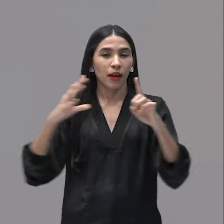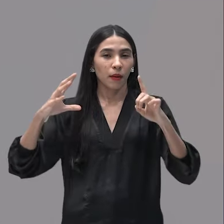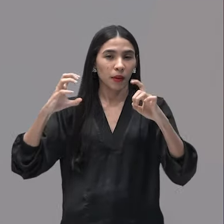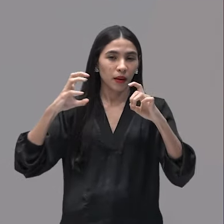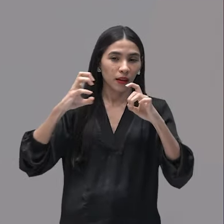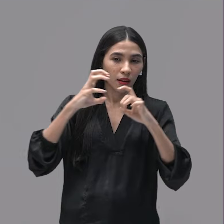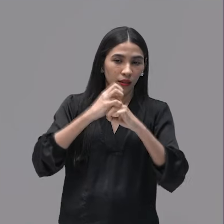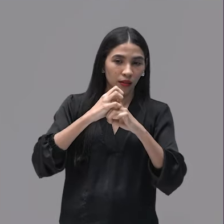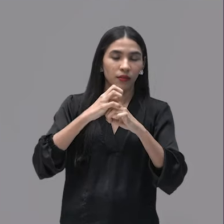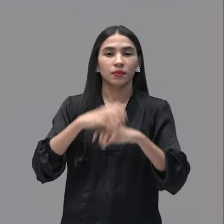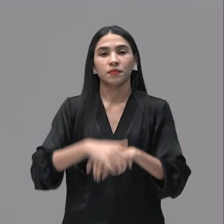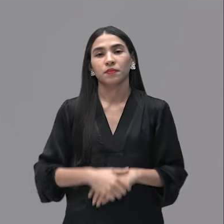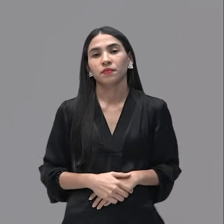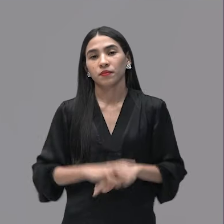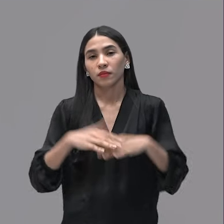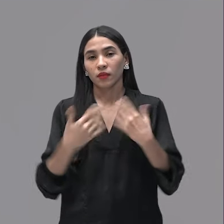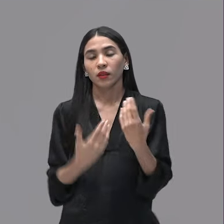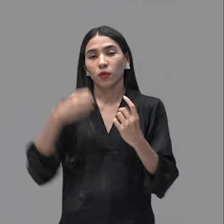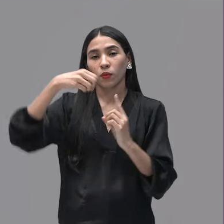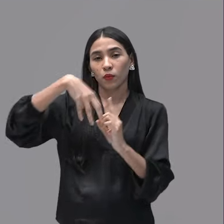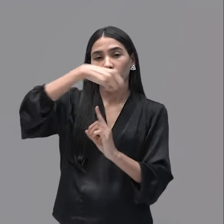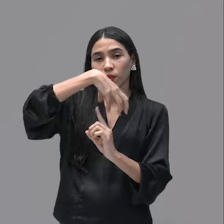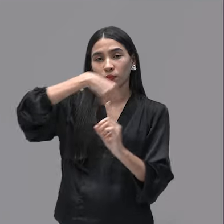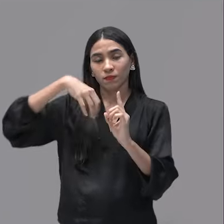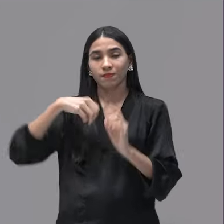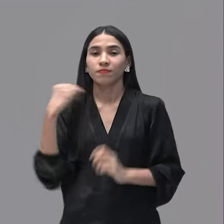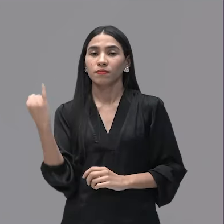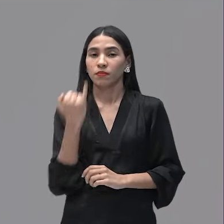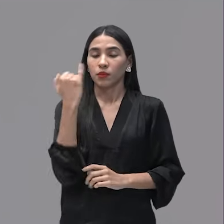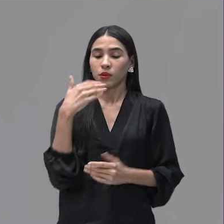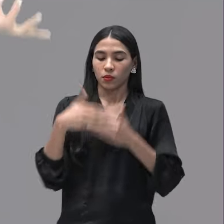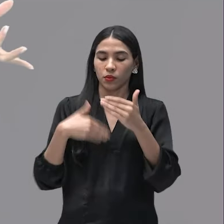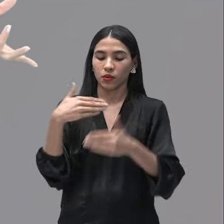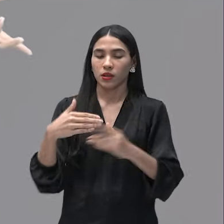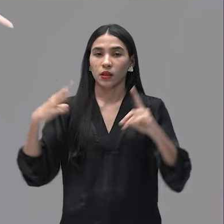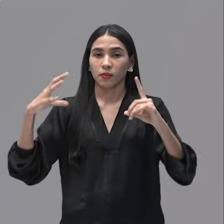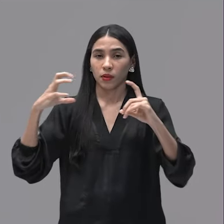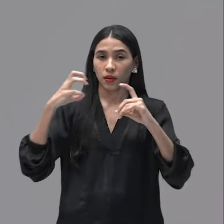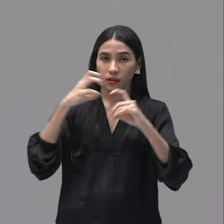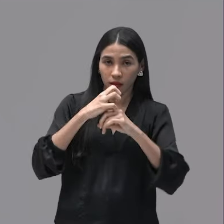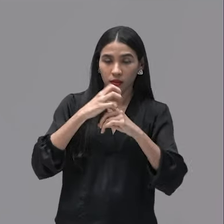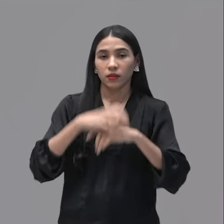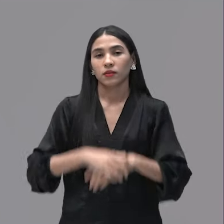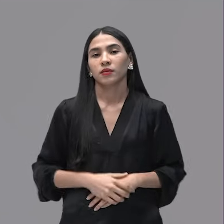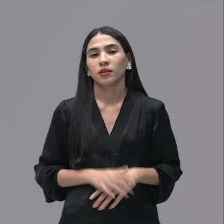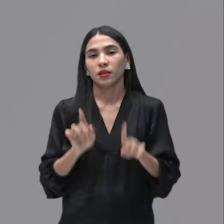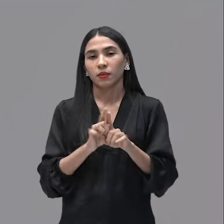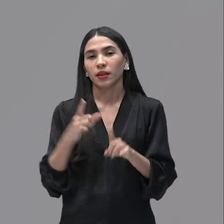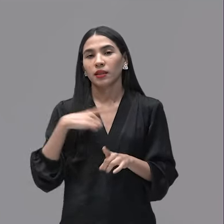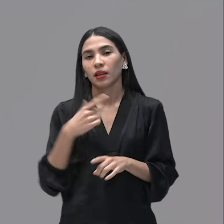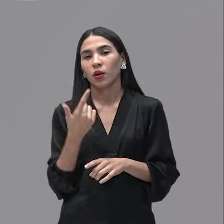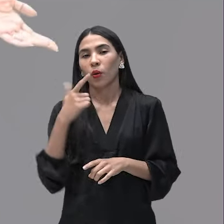matéria orgânica. Então os fungos são muito importantes no processo de decomposição e existe uma grande